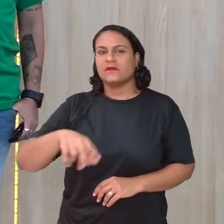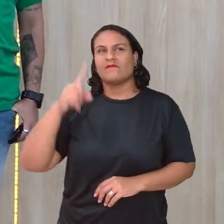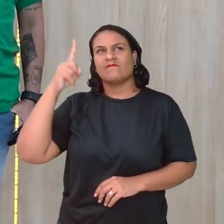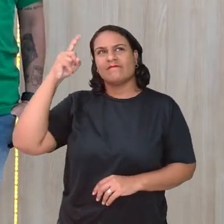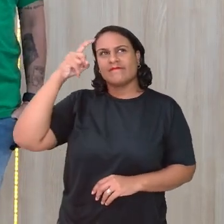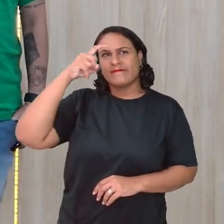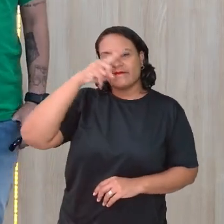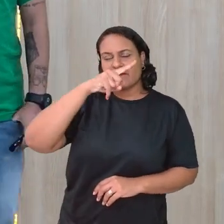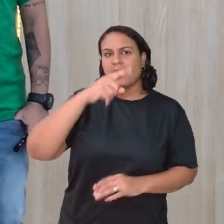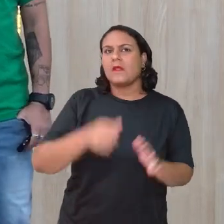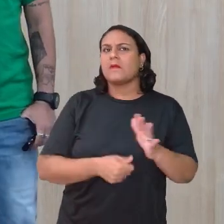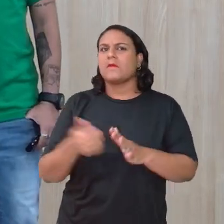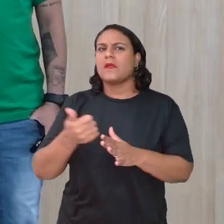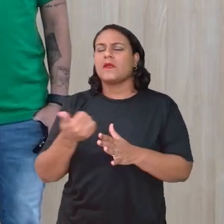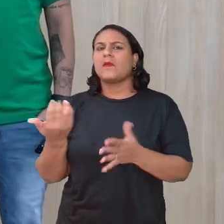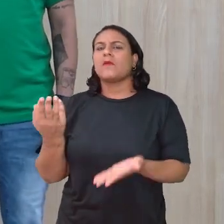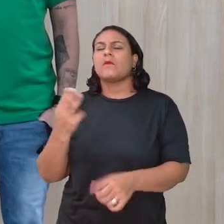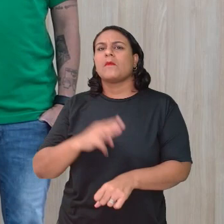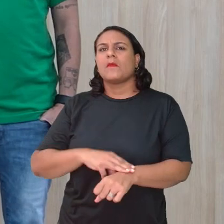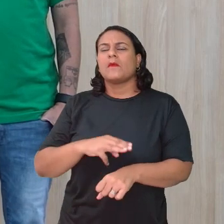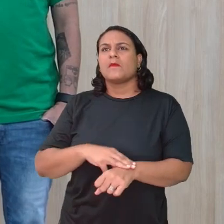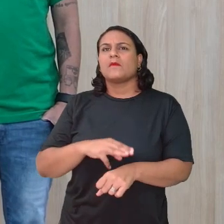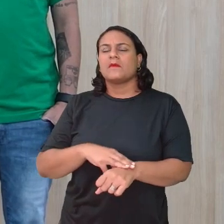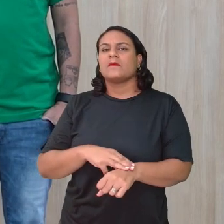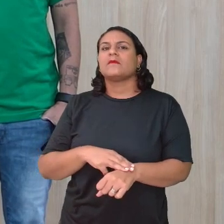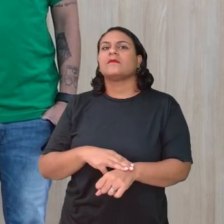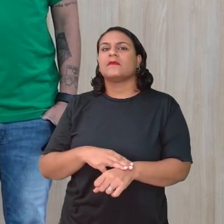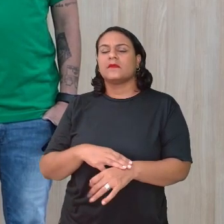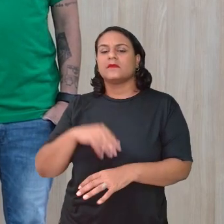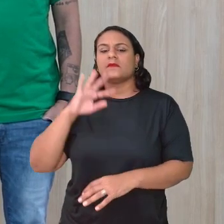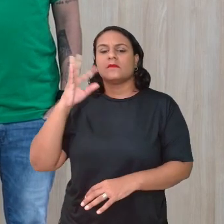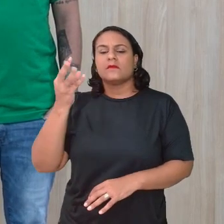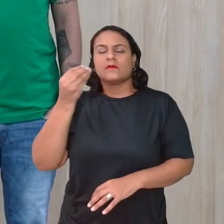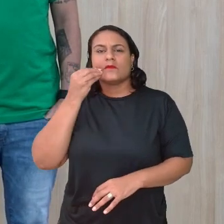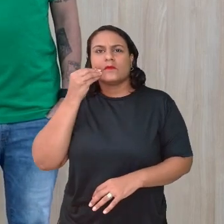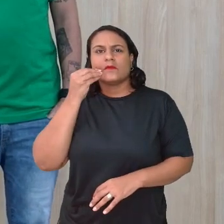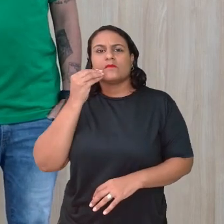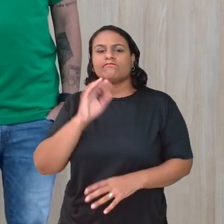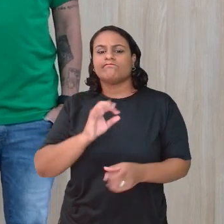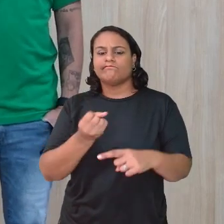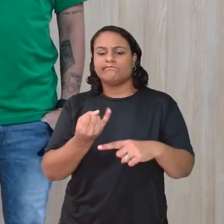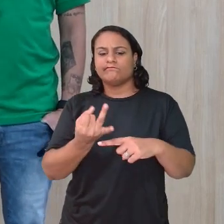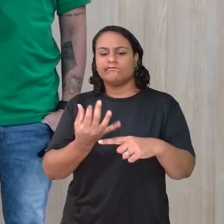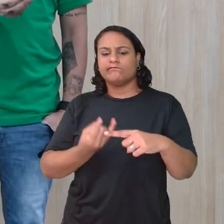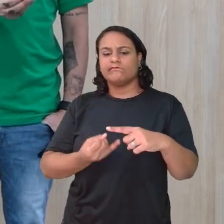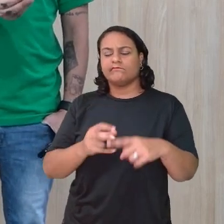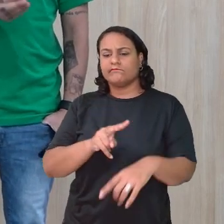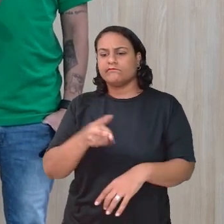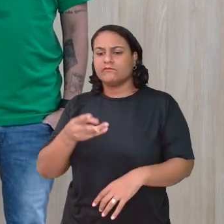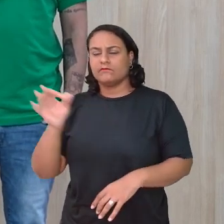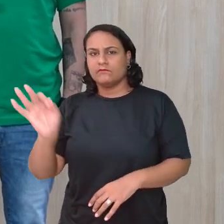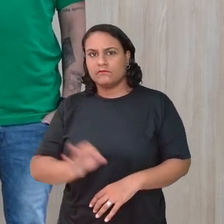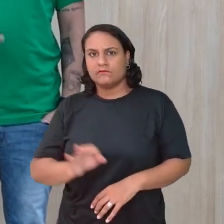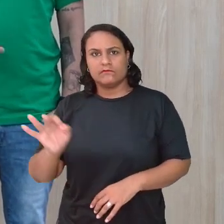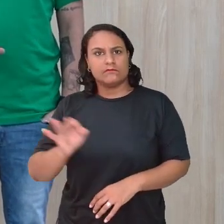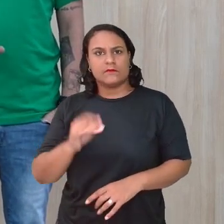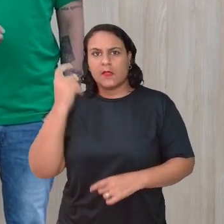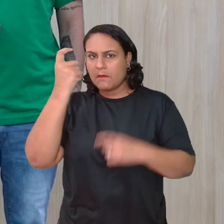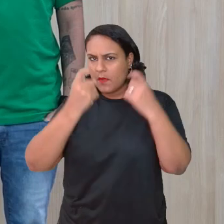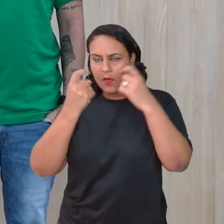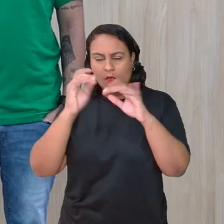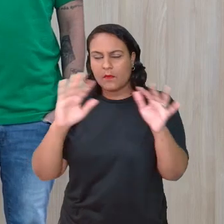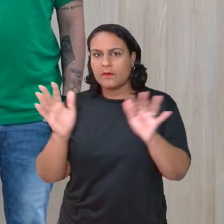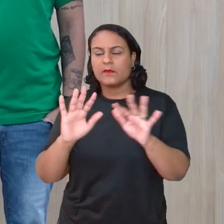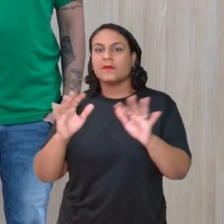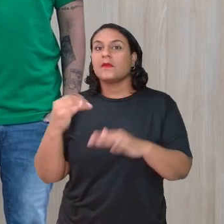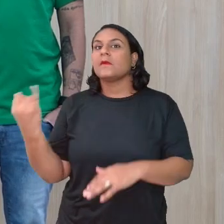dificuldade nesse primeiro momento em passar a probabilidade de uma fração para a porcentagem, não te preocupa. O